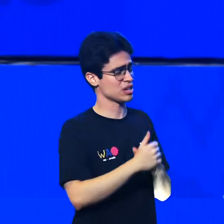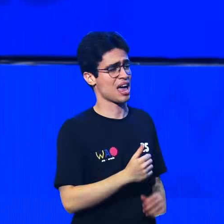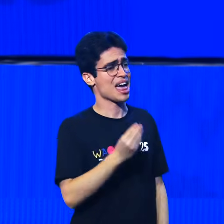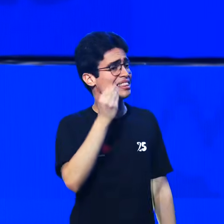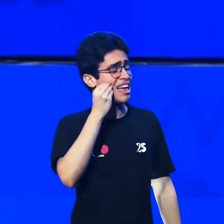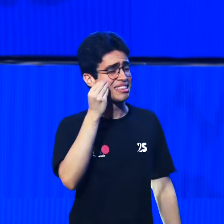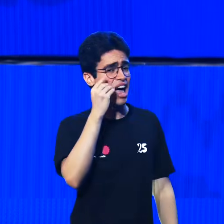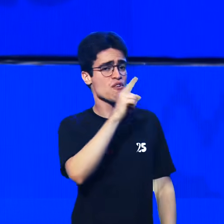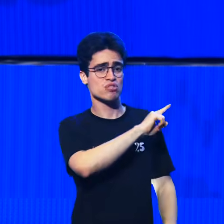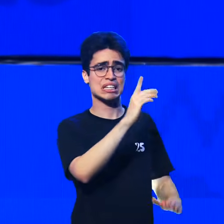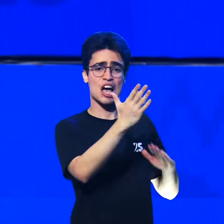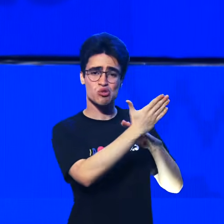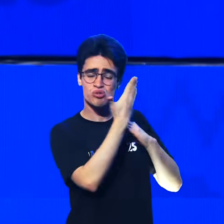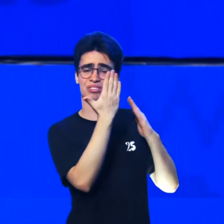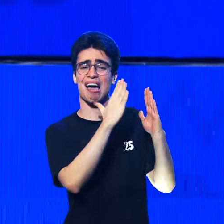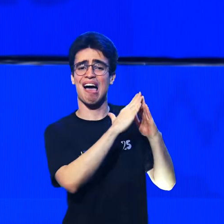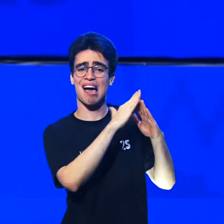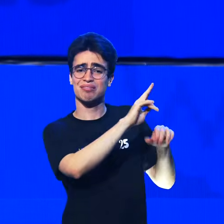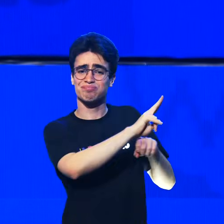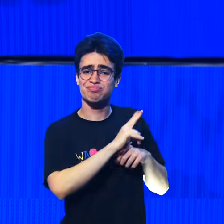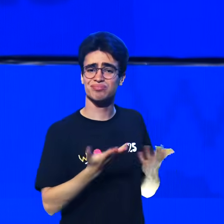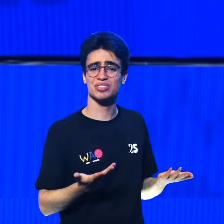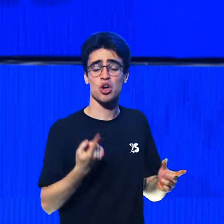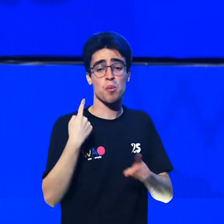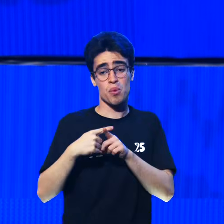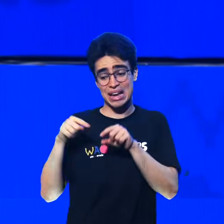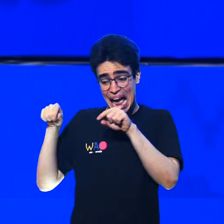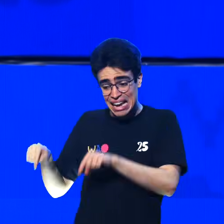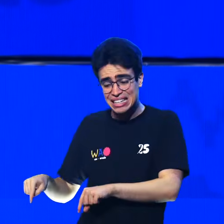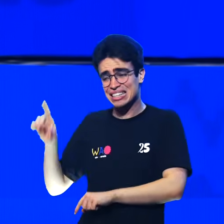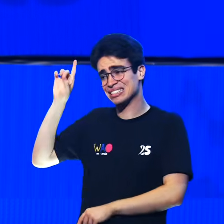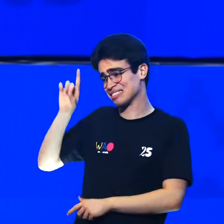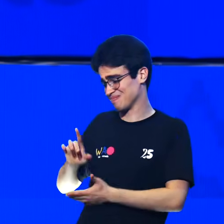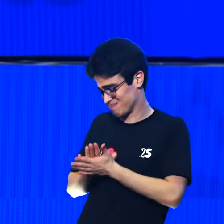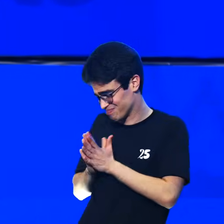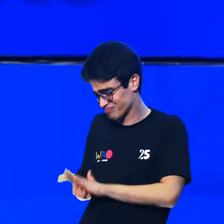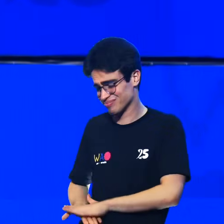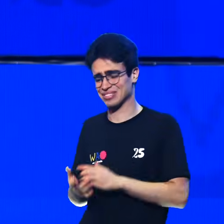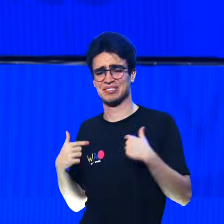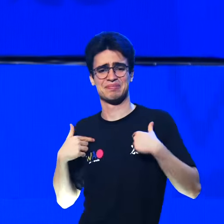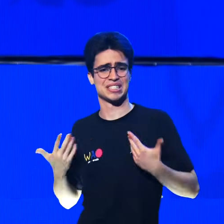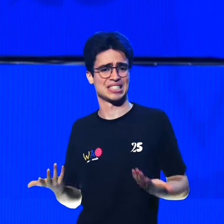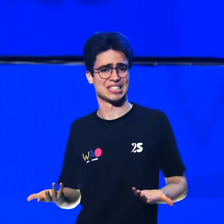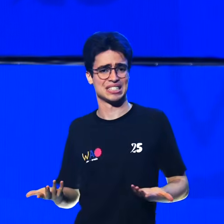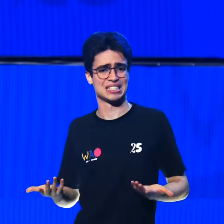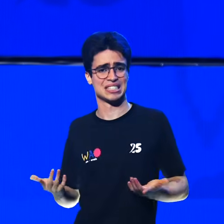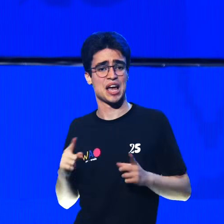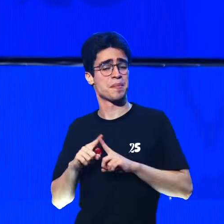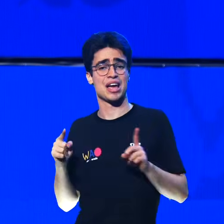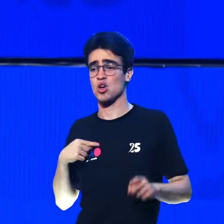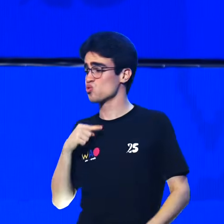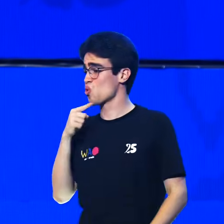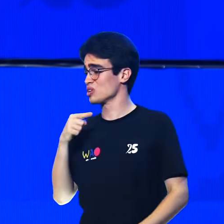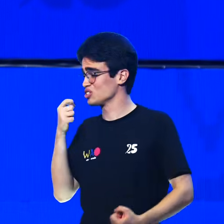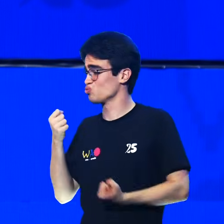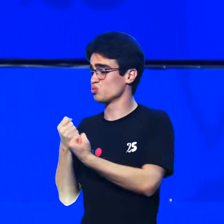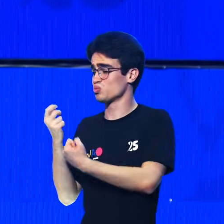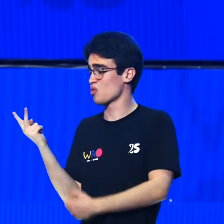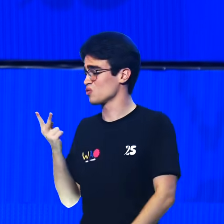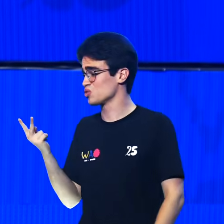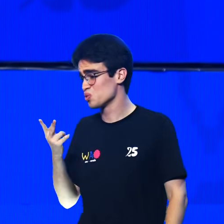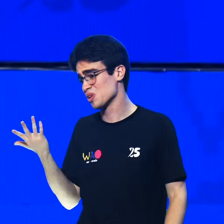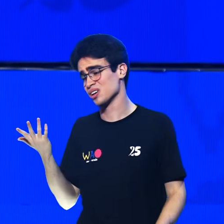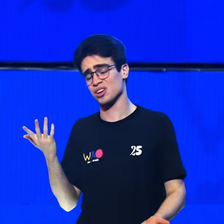de favor, porque Deus me quebrou aqui. E eu não posso sustentar vocês, então voltem para